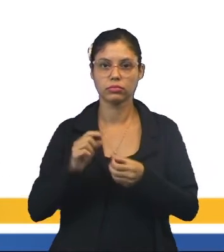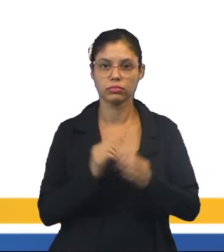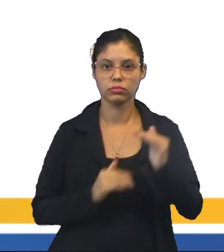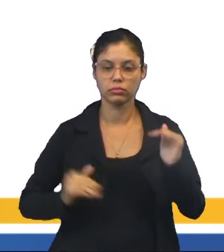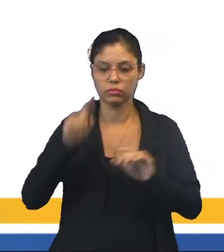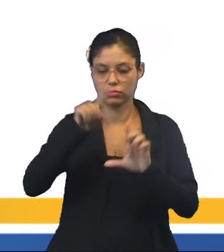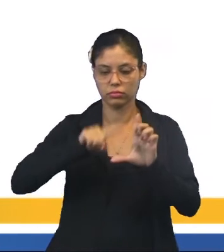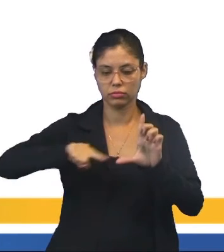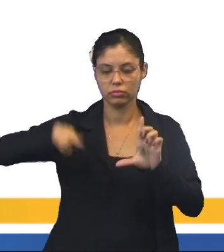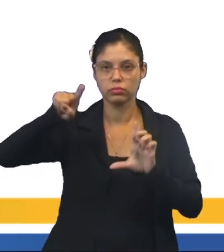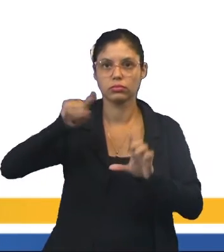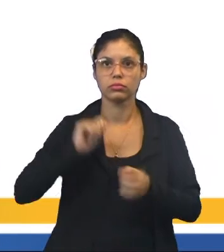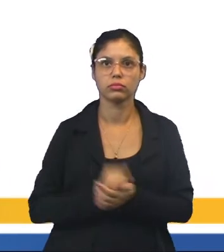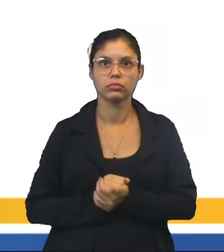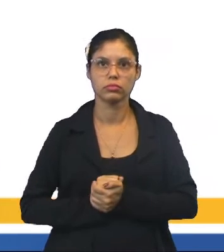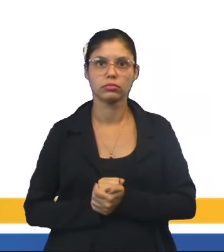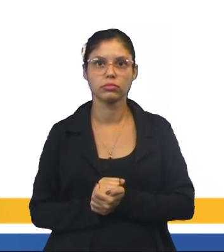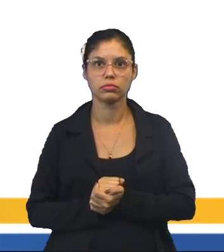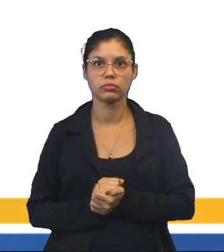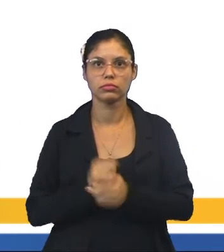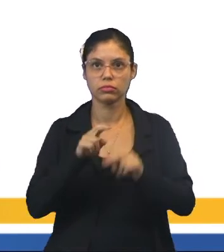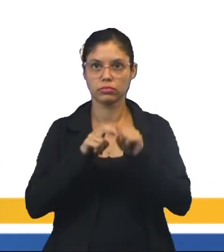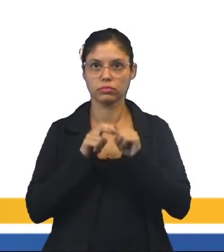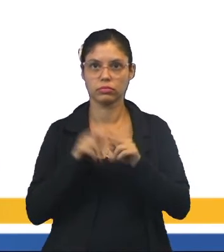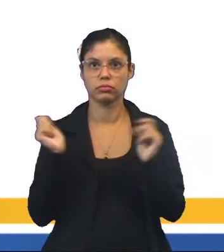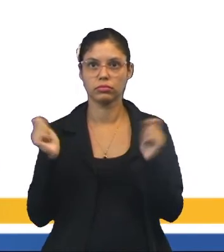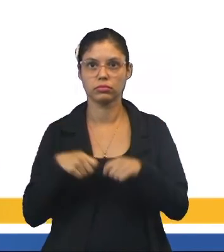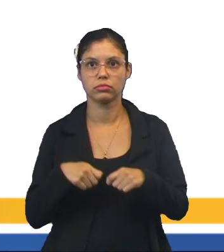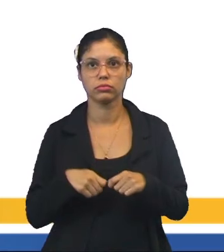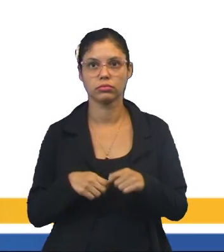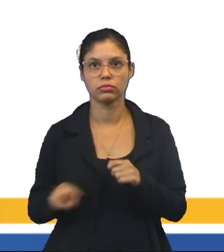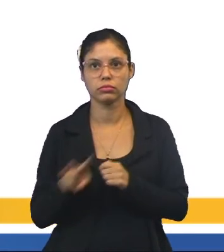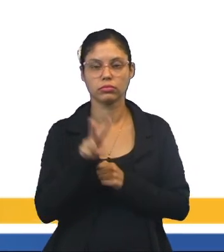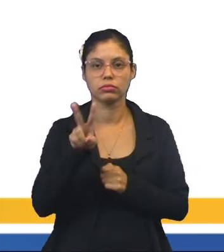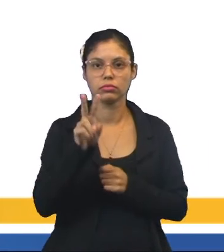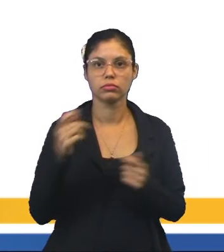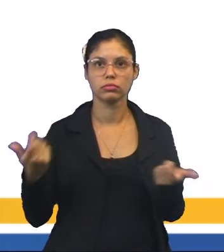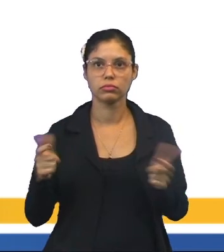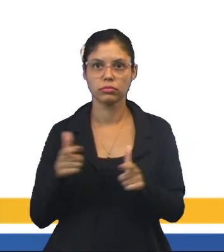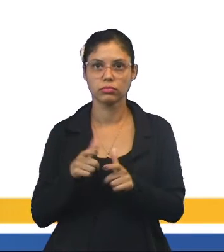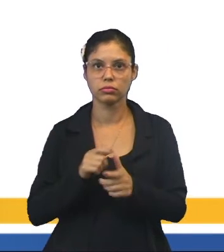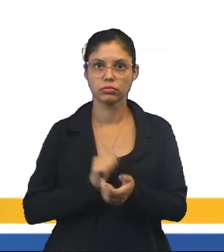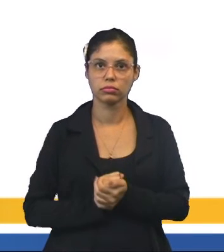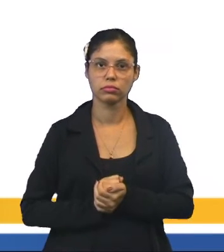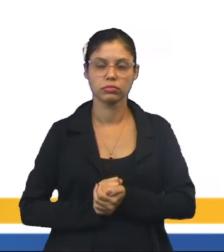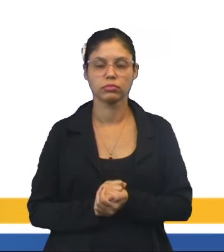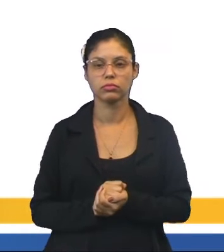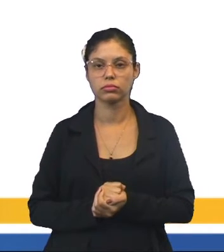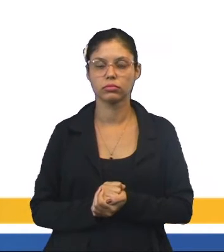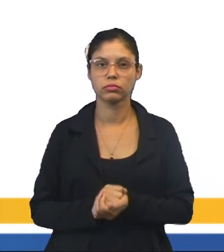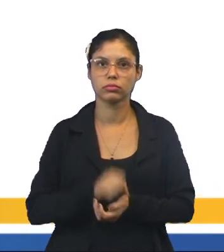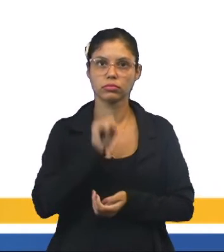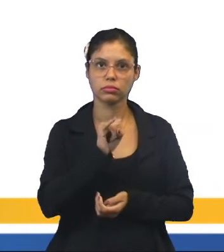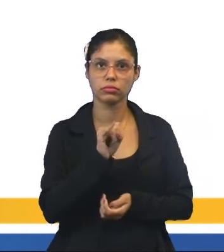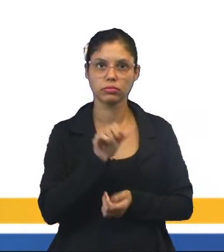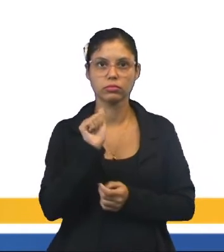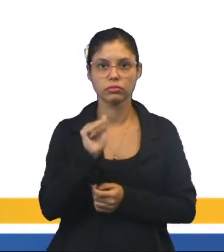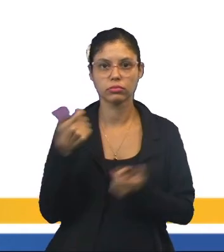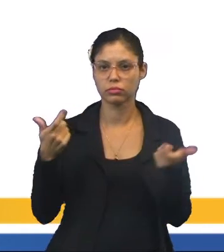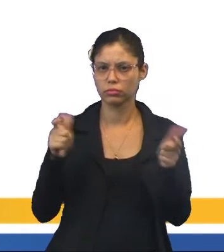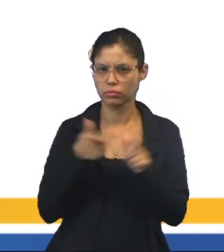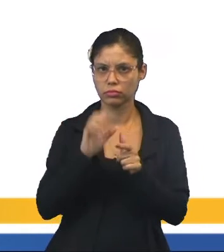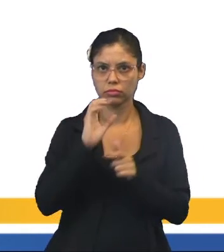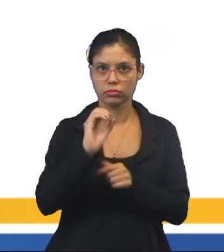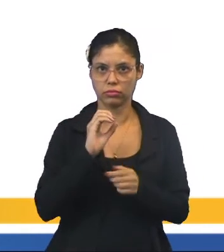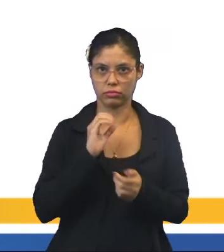para cima, tá? Por isso, possui um valor de mínimo. E se o A é